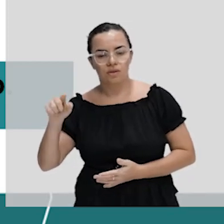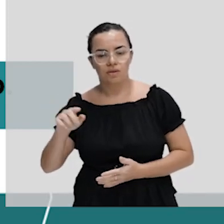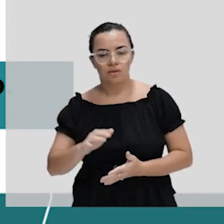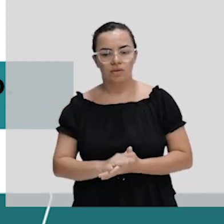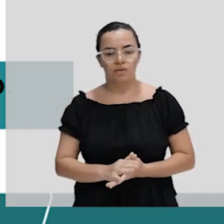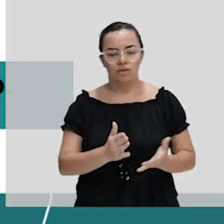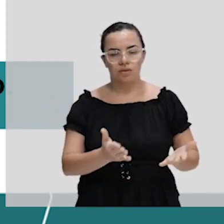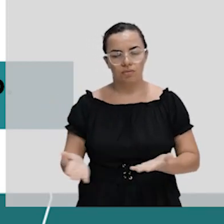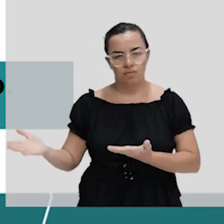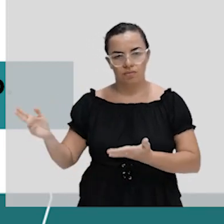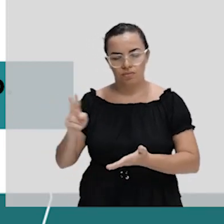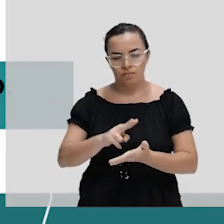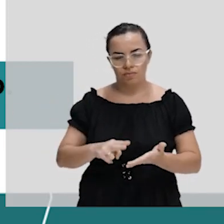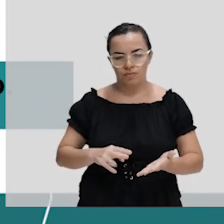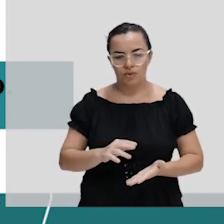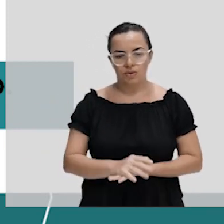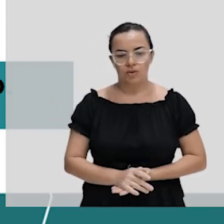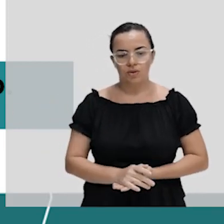complemento, um objeto